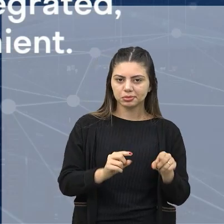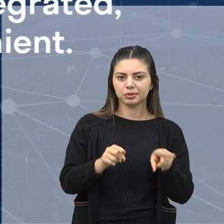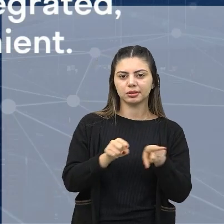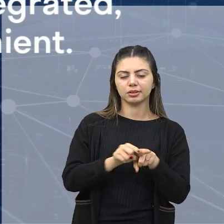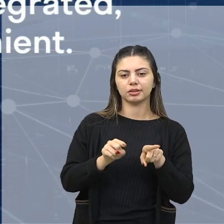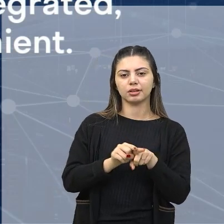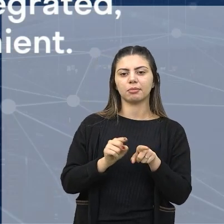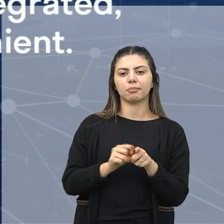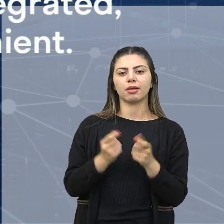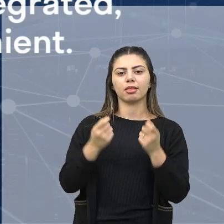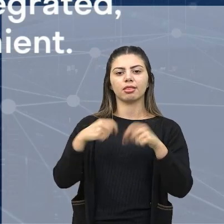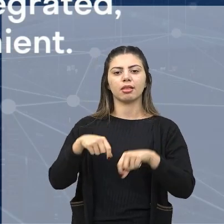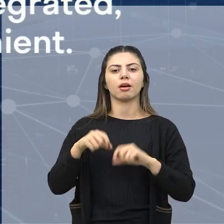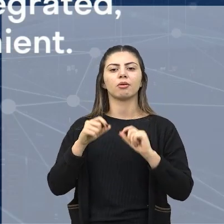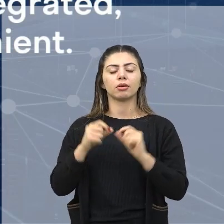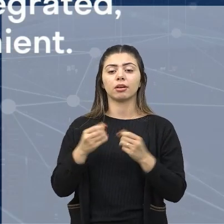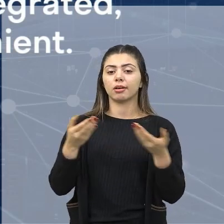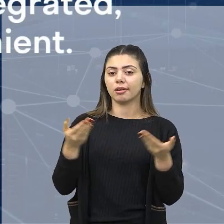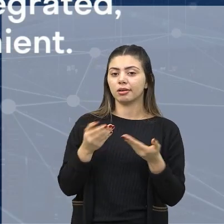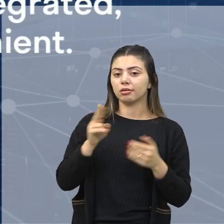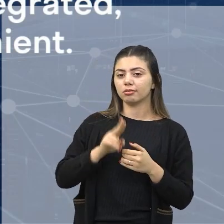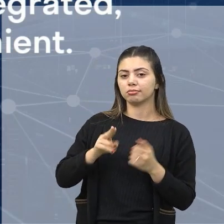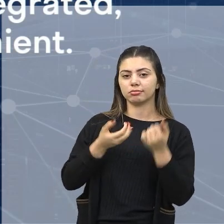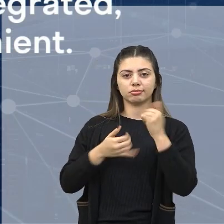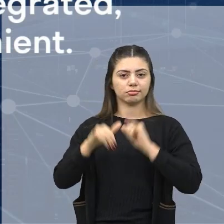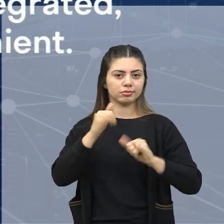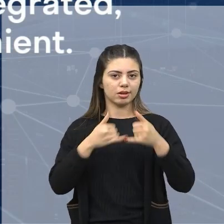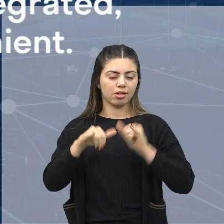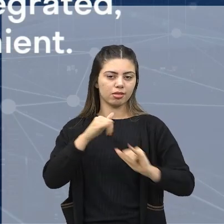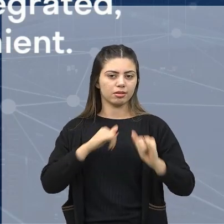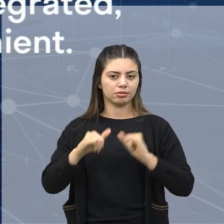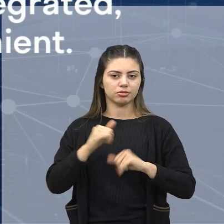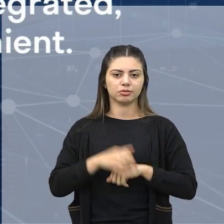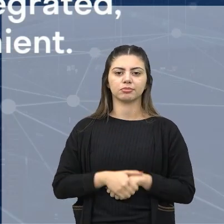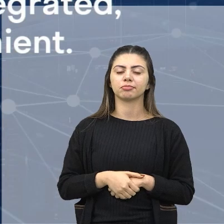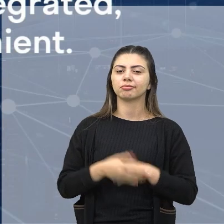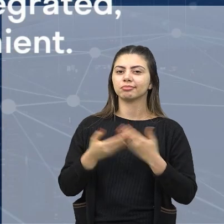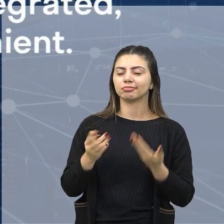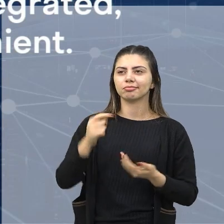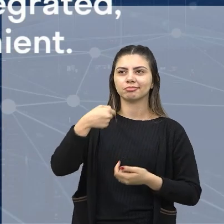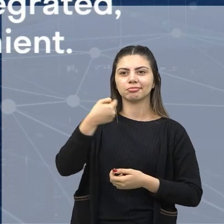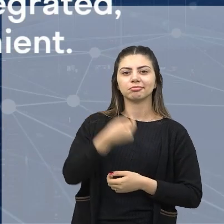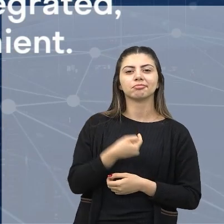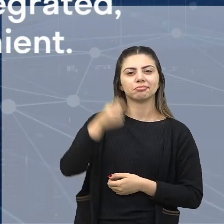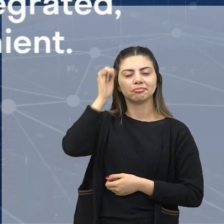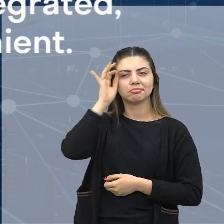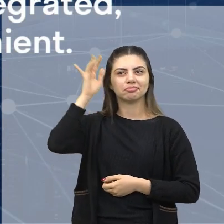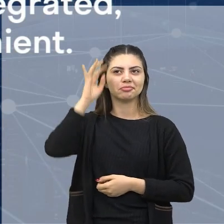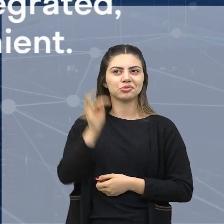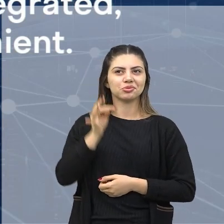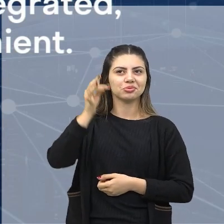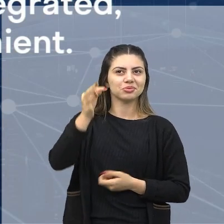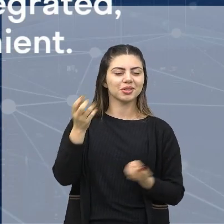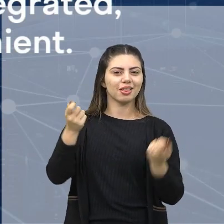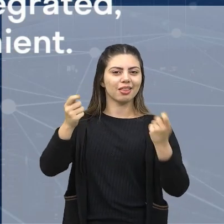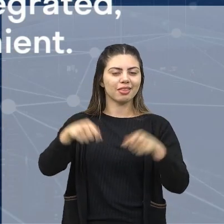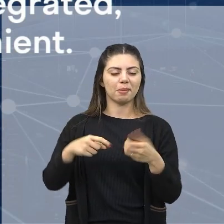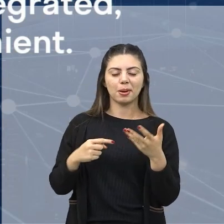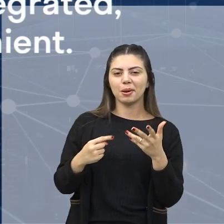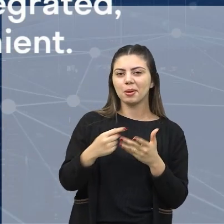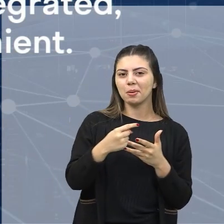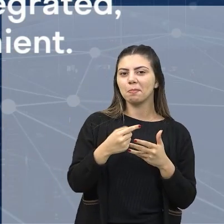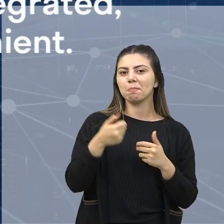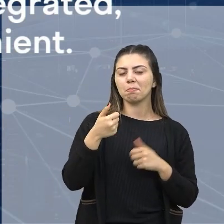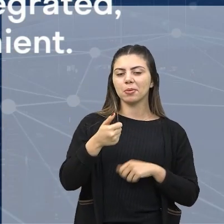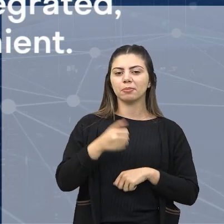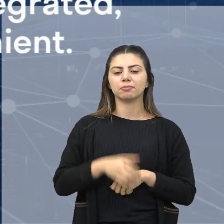o consumo de energia. Então, é um sonho, né, que vários benefícios, né?